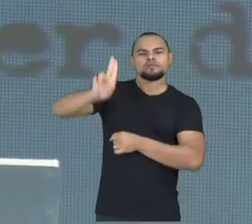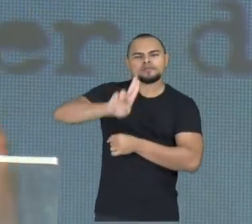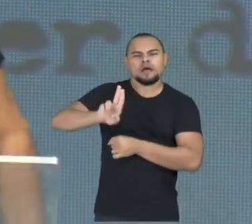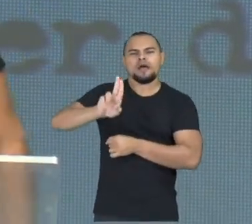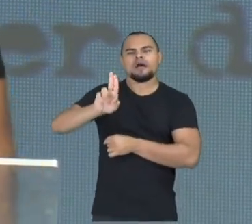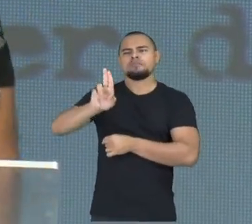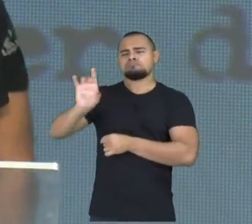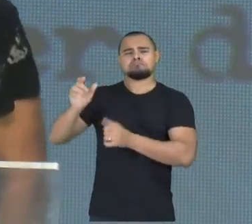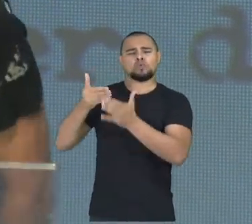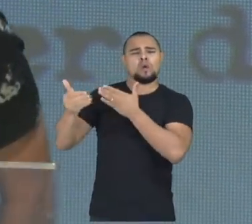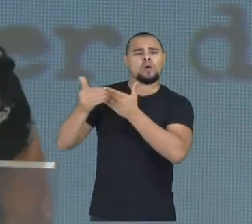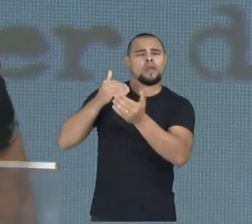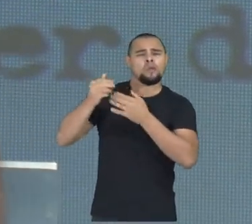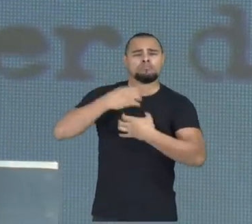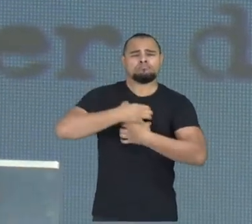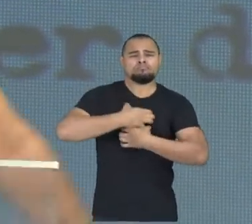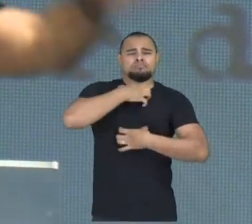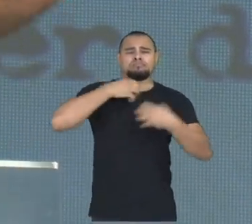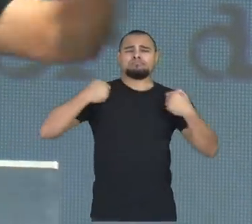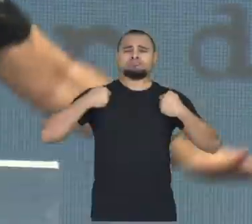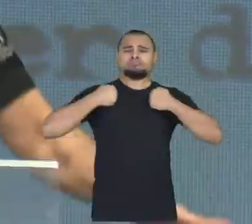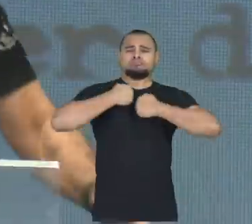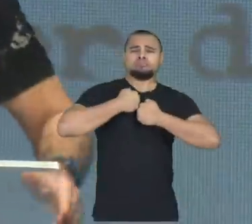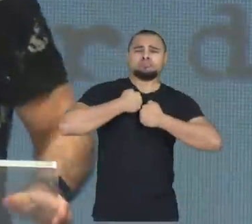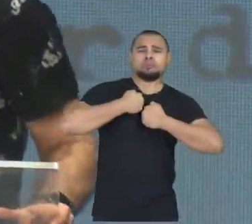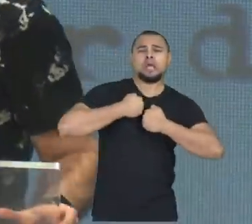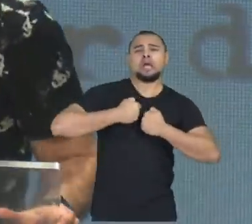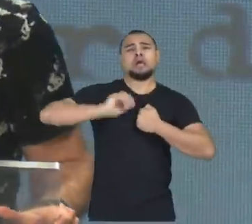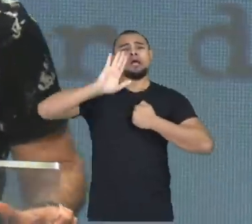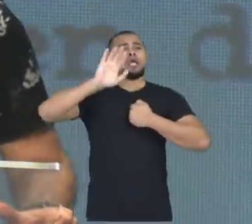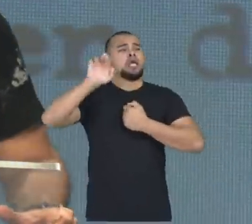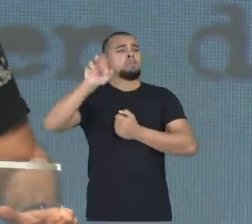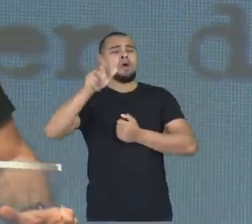falando: irmãos, somos... mesmo jeito.